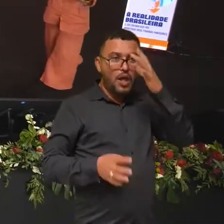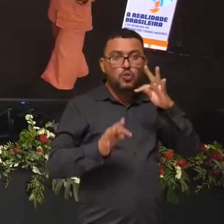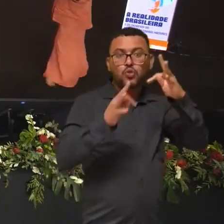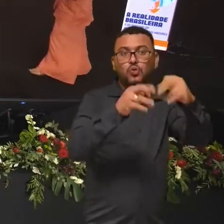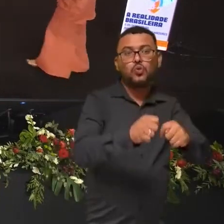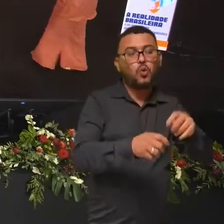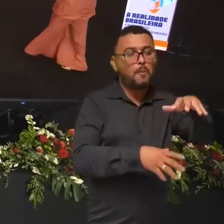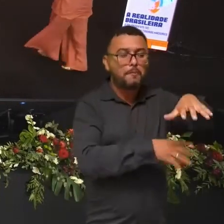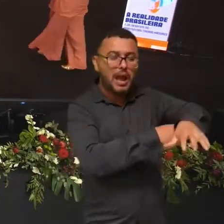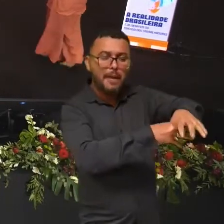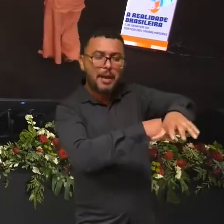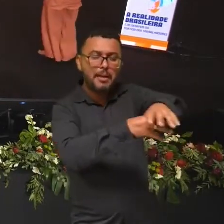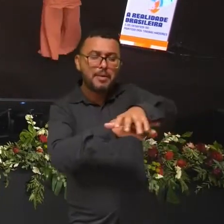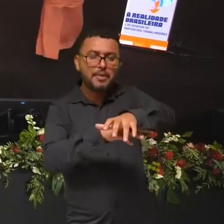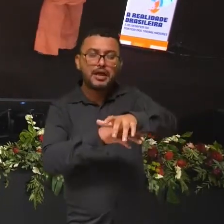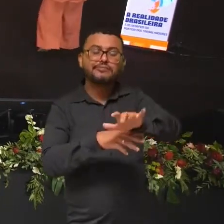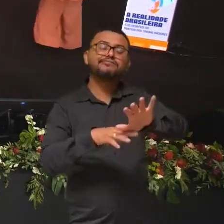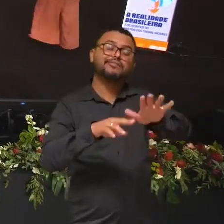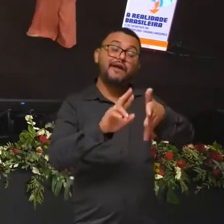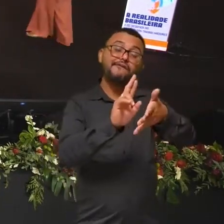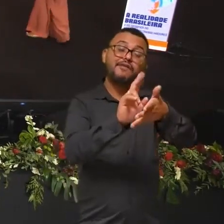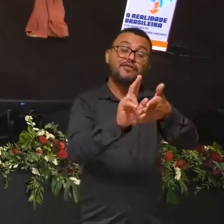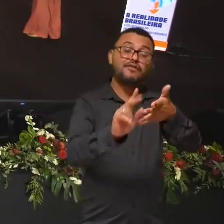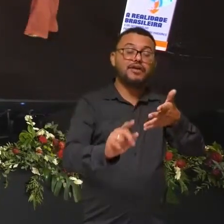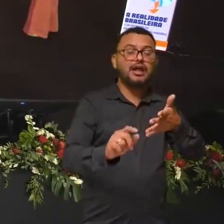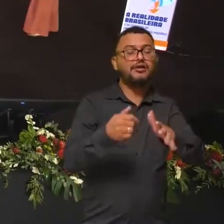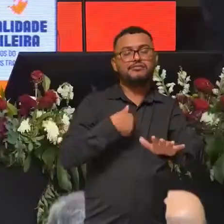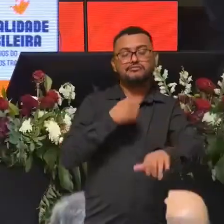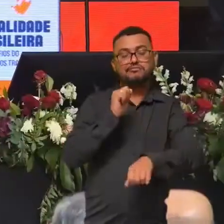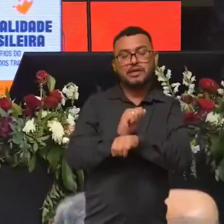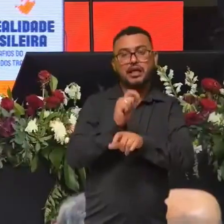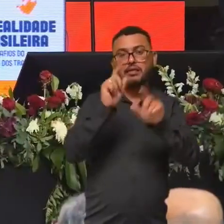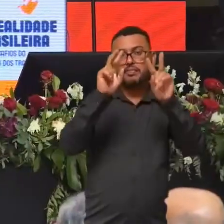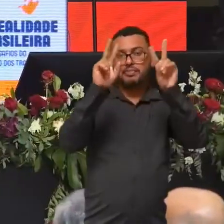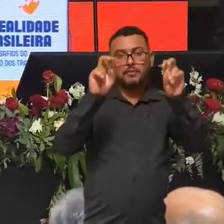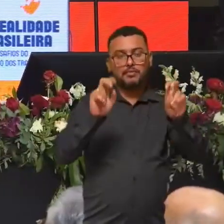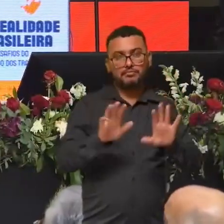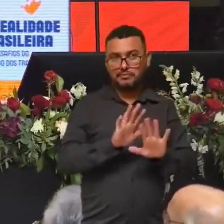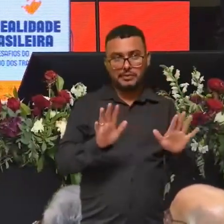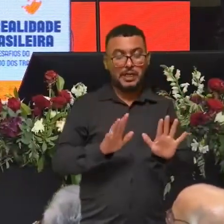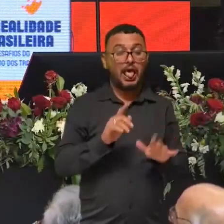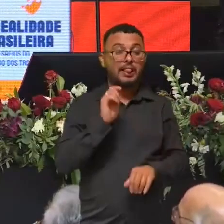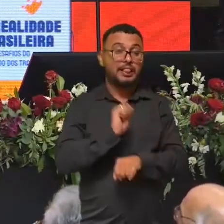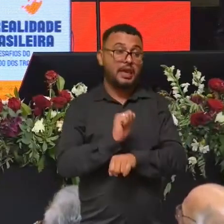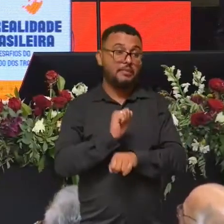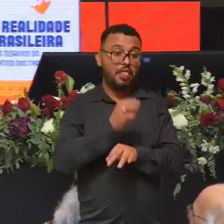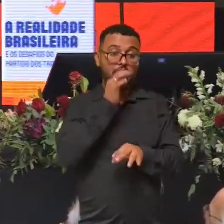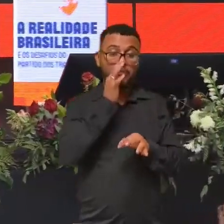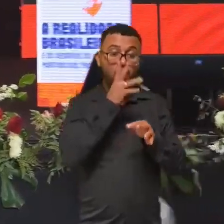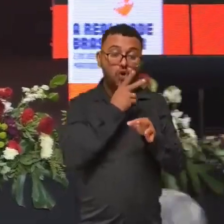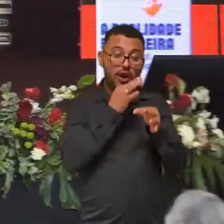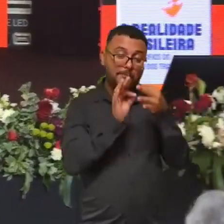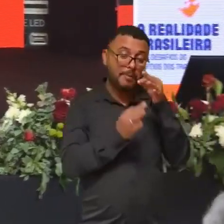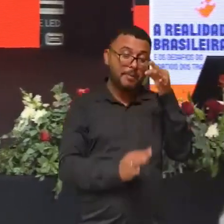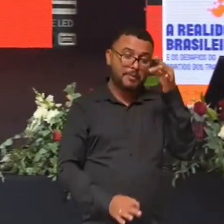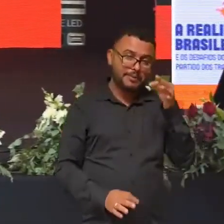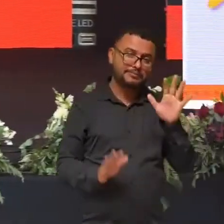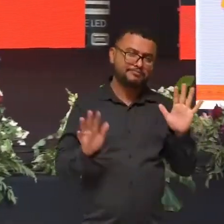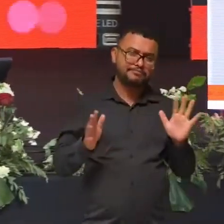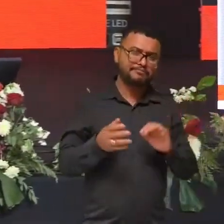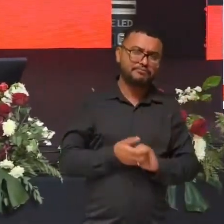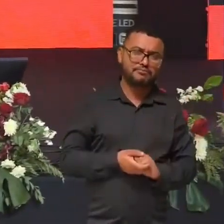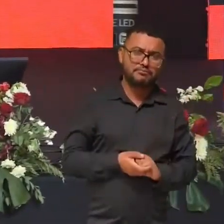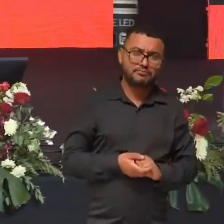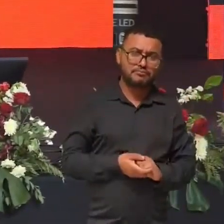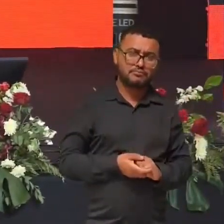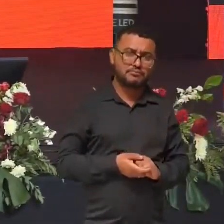uma série de temas que eu não vou abrir aqui, porque senão a gente vai ficar o dia inteiro falando sobre isso. Mas lembrando o seguinte, que